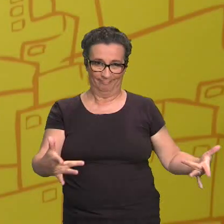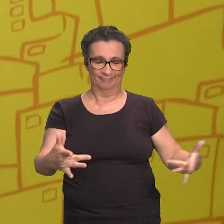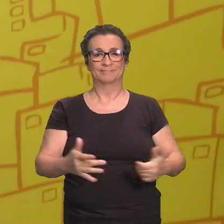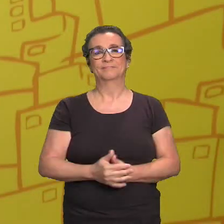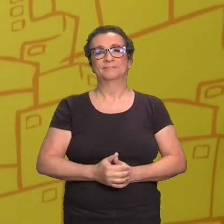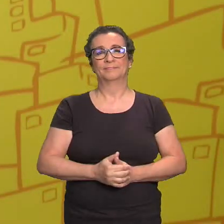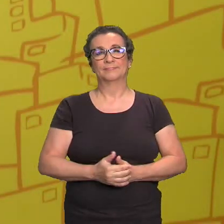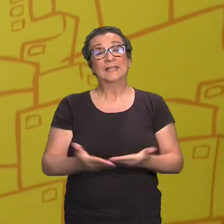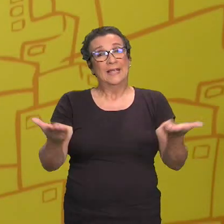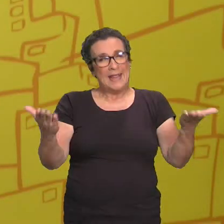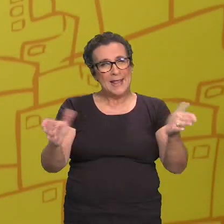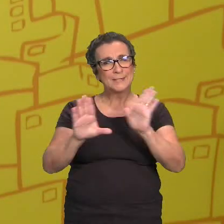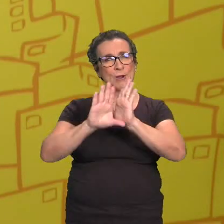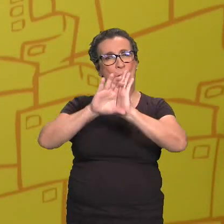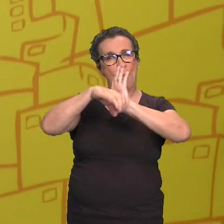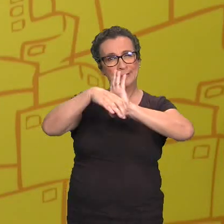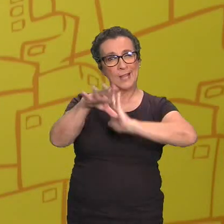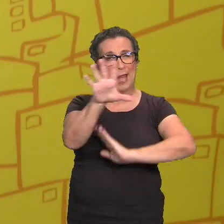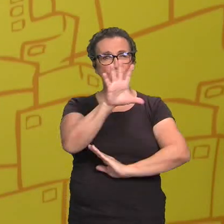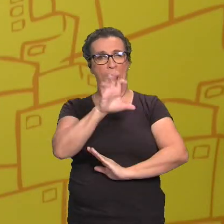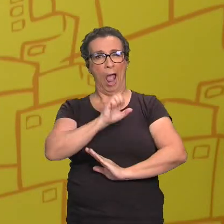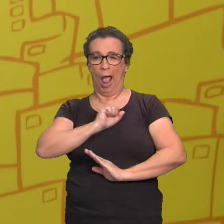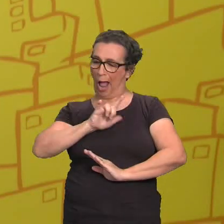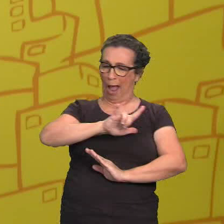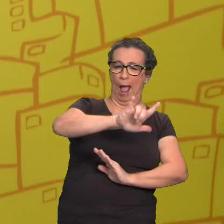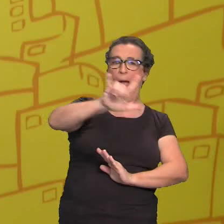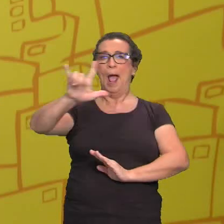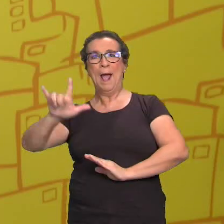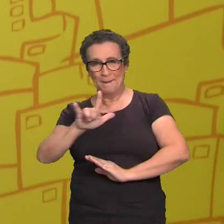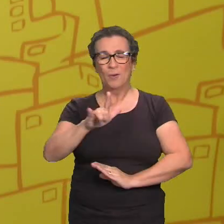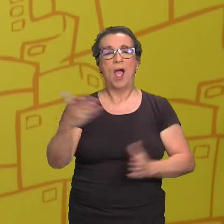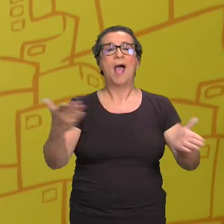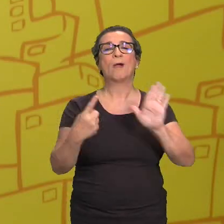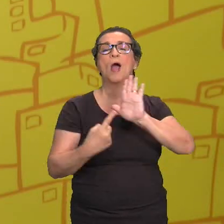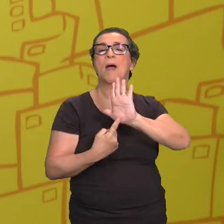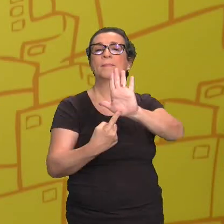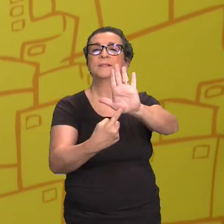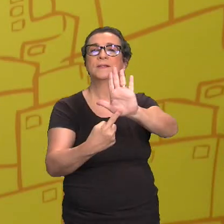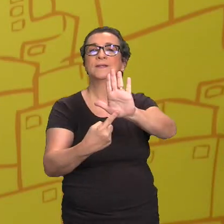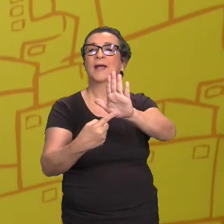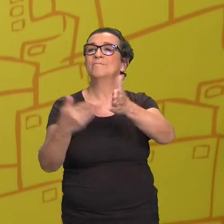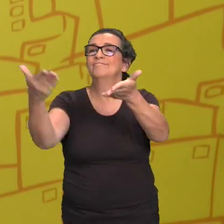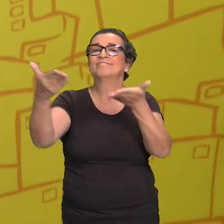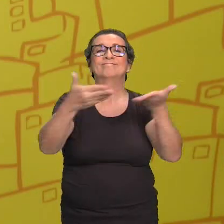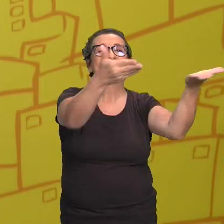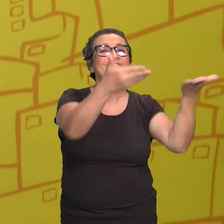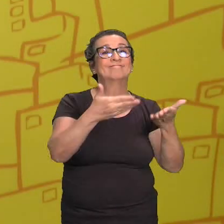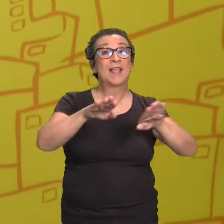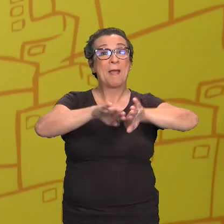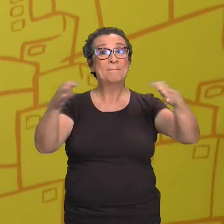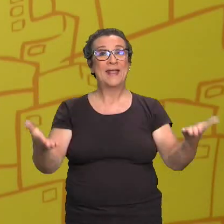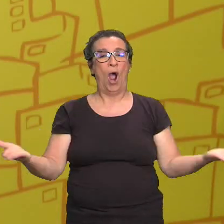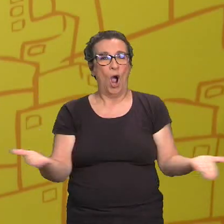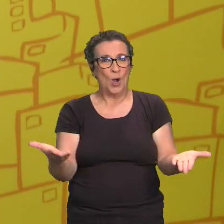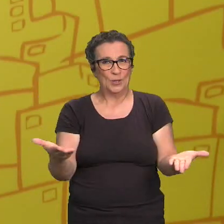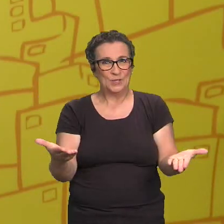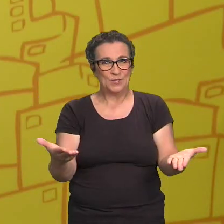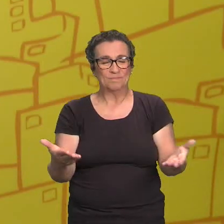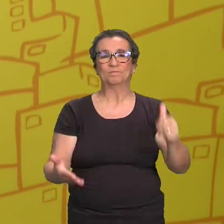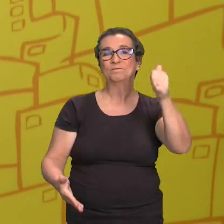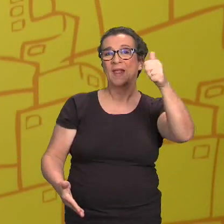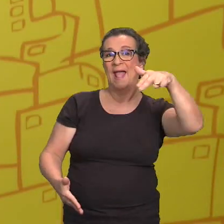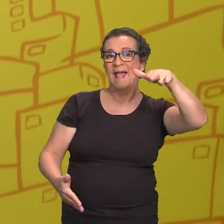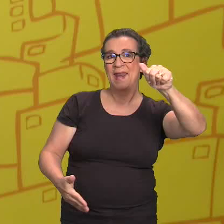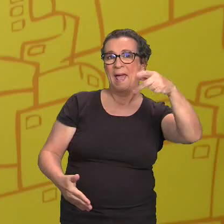esse conceito de amorosidade, que vamos apresentar agora os nossos convidados da mesa de hoje. A